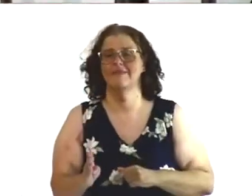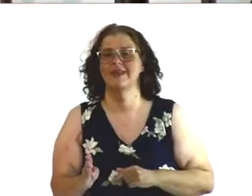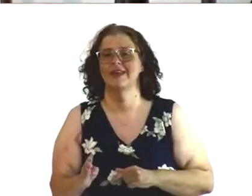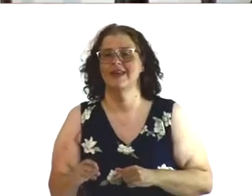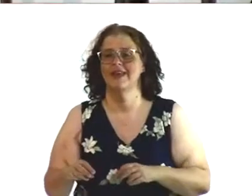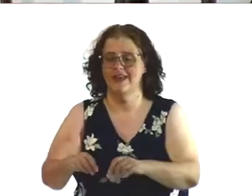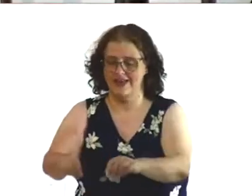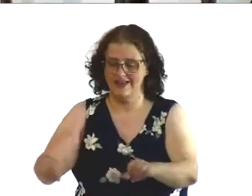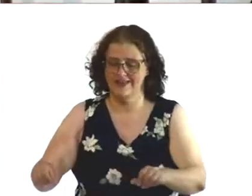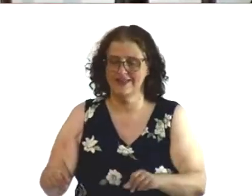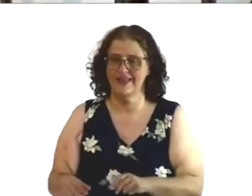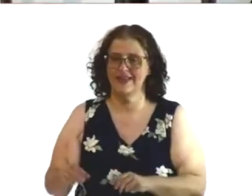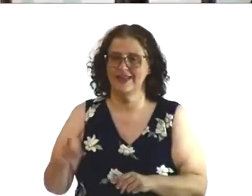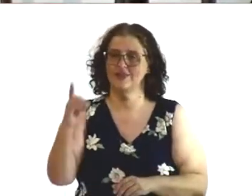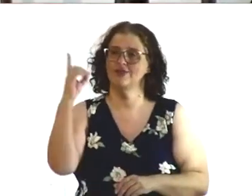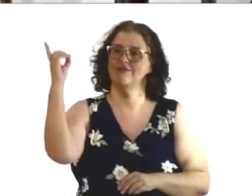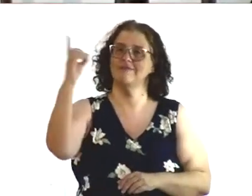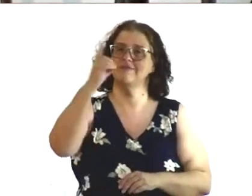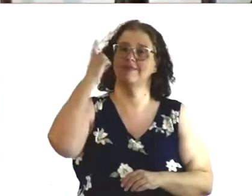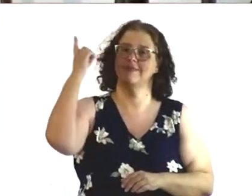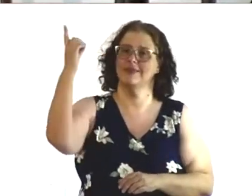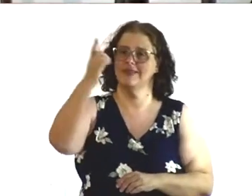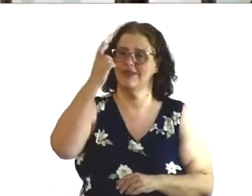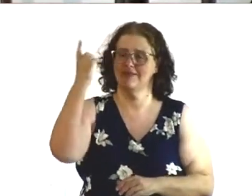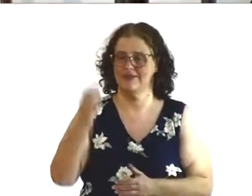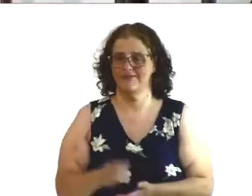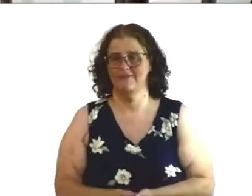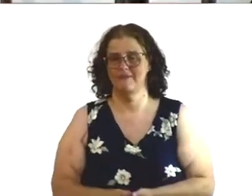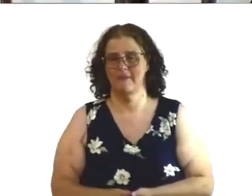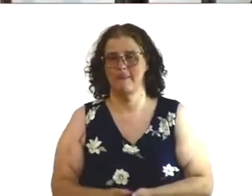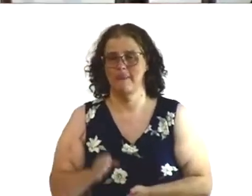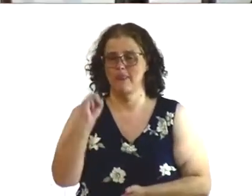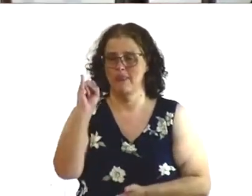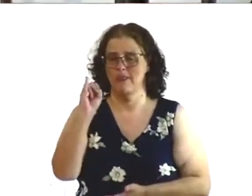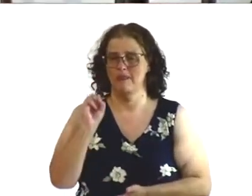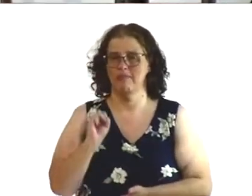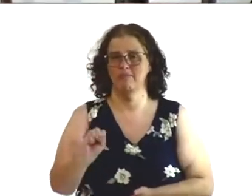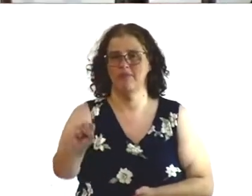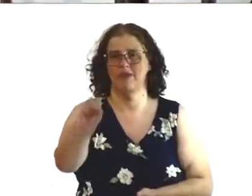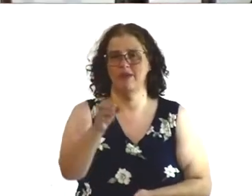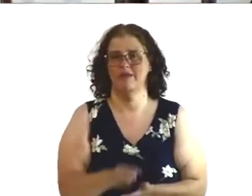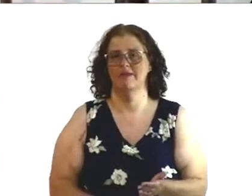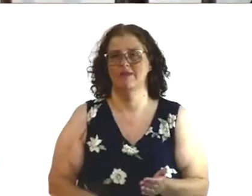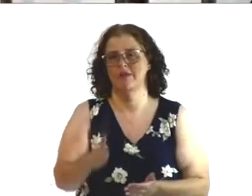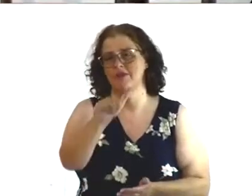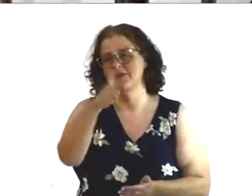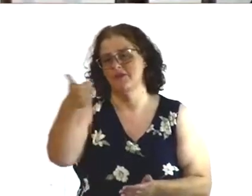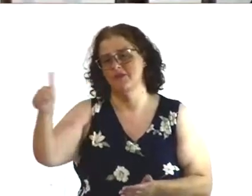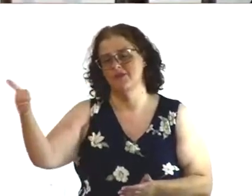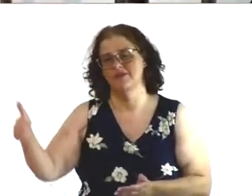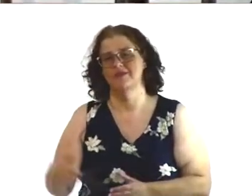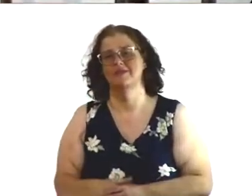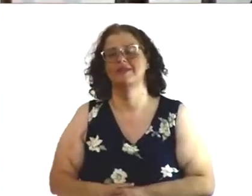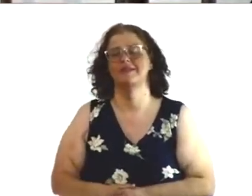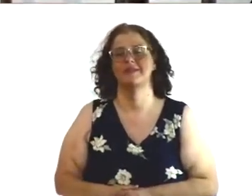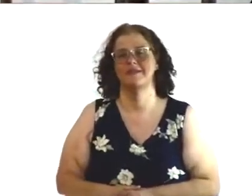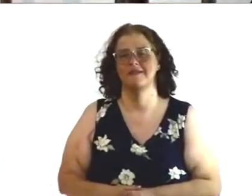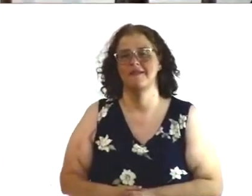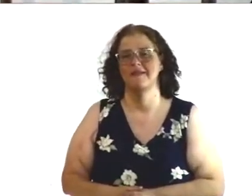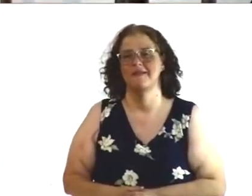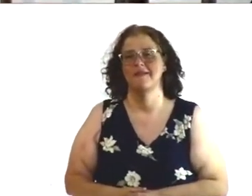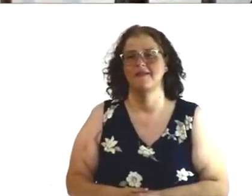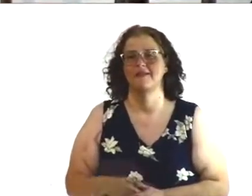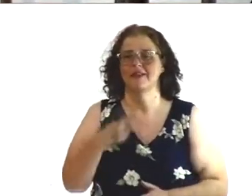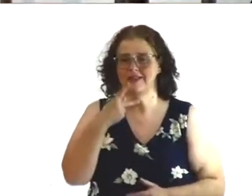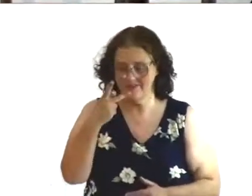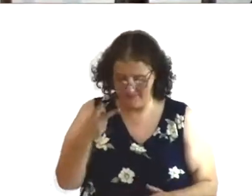nós lemos aqui em Isaías 11, do tronco de Jessé nascerá um renovo, lá em Oséias também está